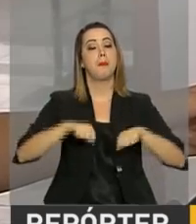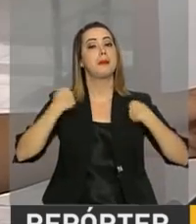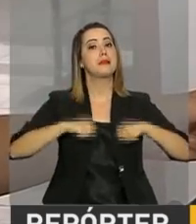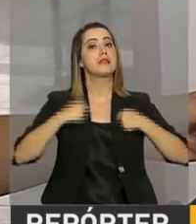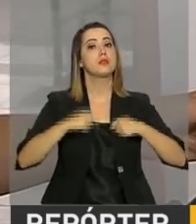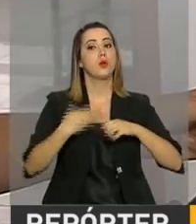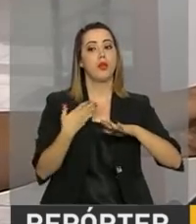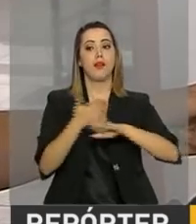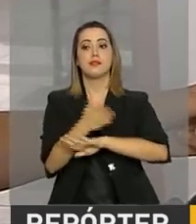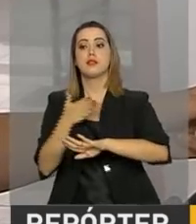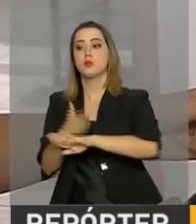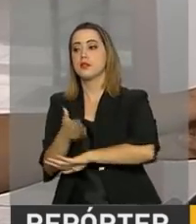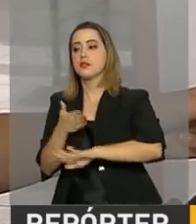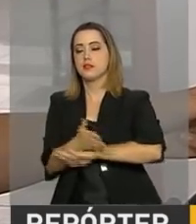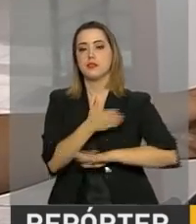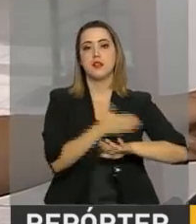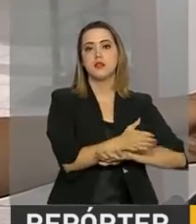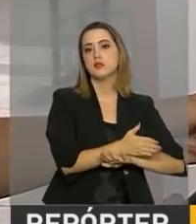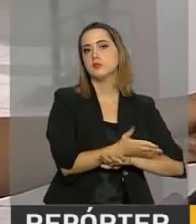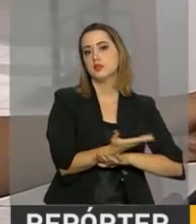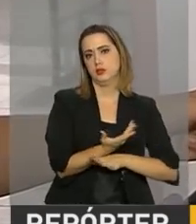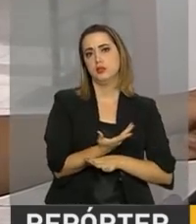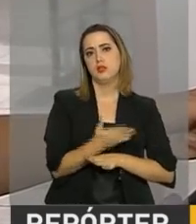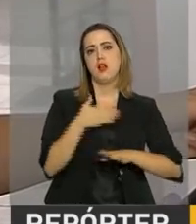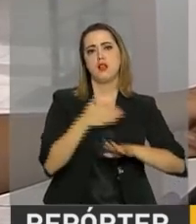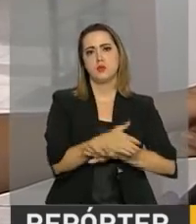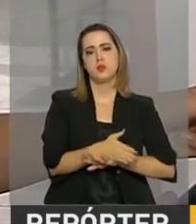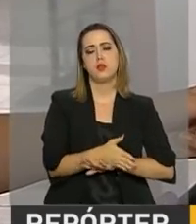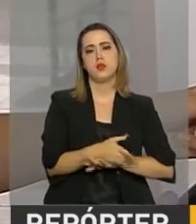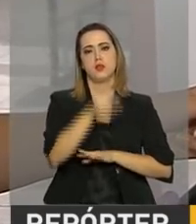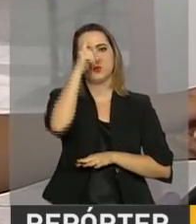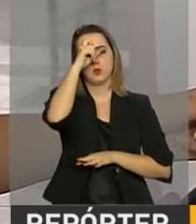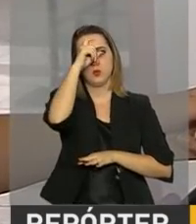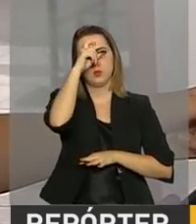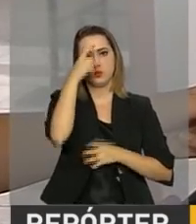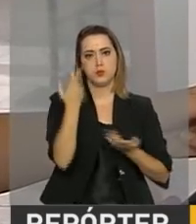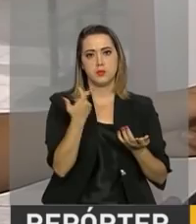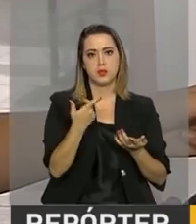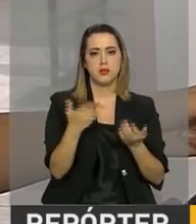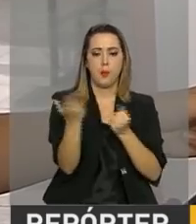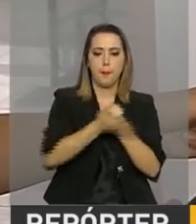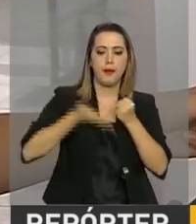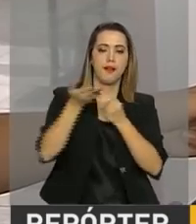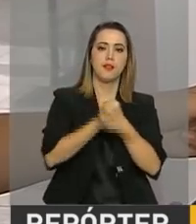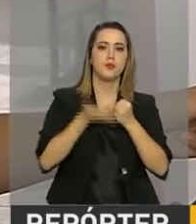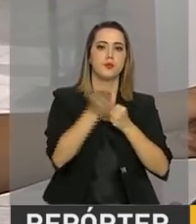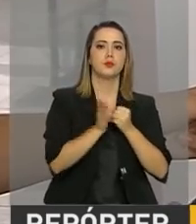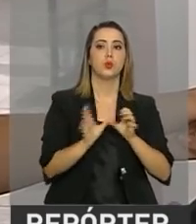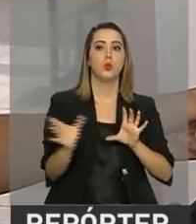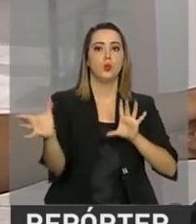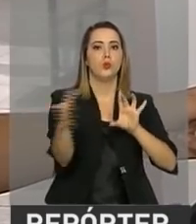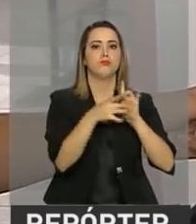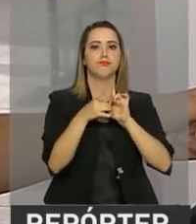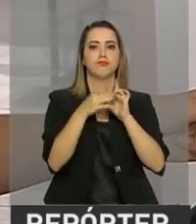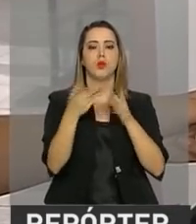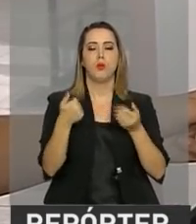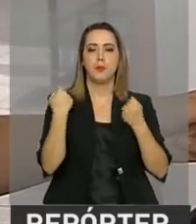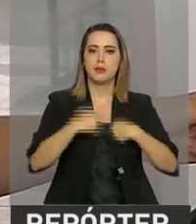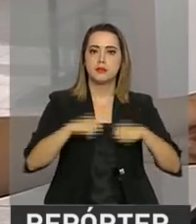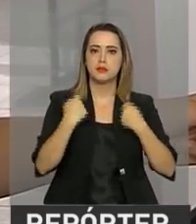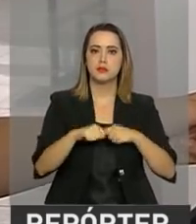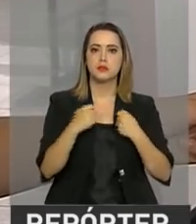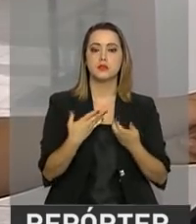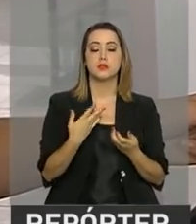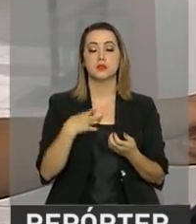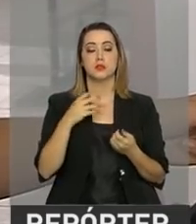haja acesso né Maior acesso ao serviços de atenção primária que a rede funcione melhor de atenção primária